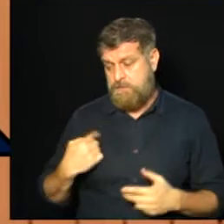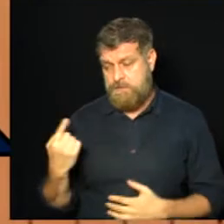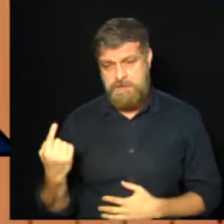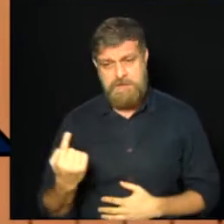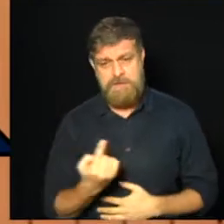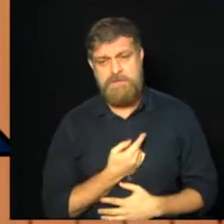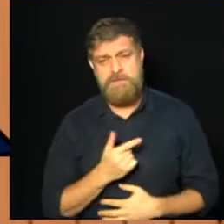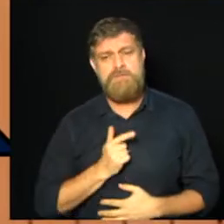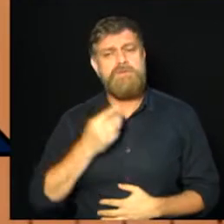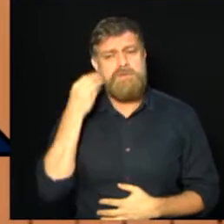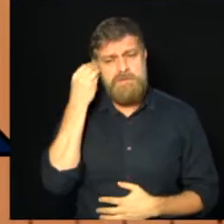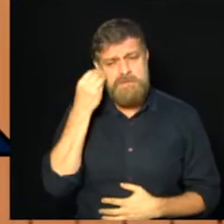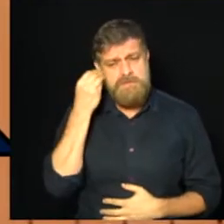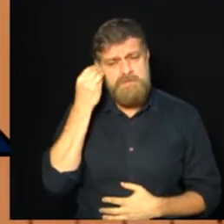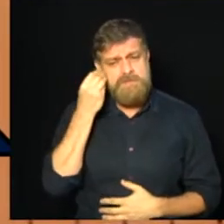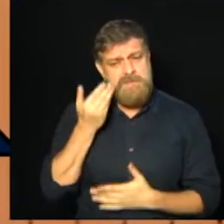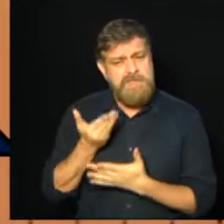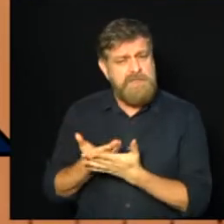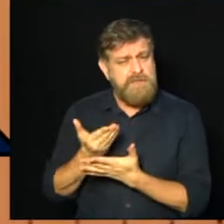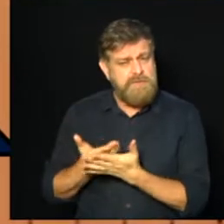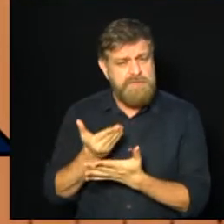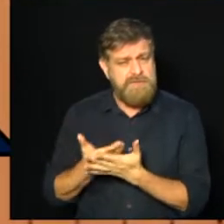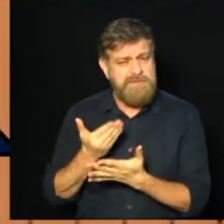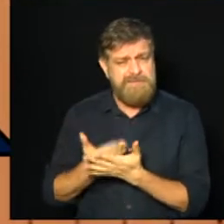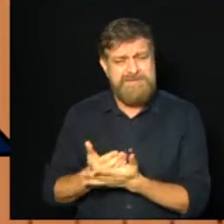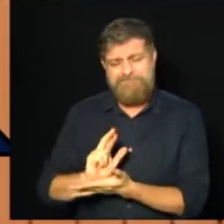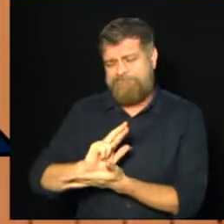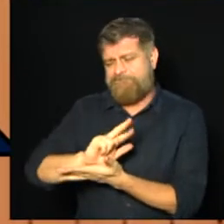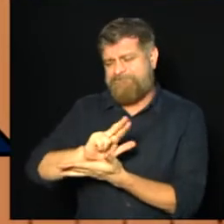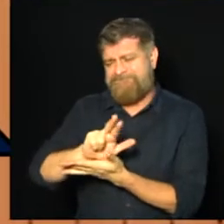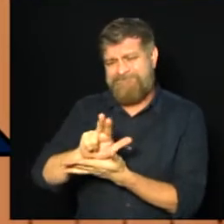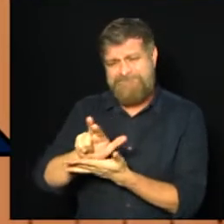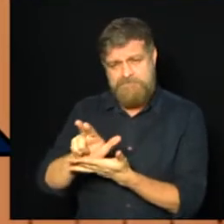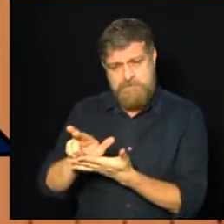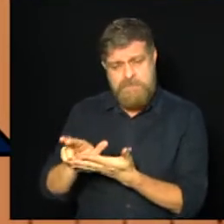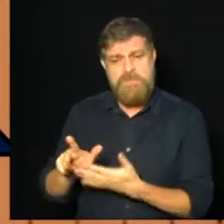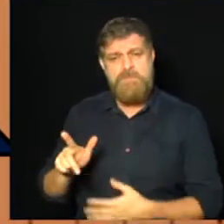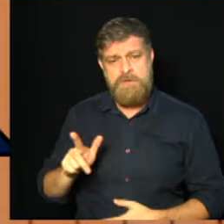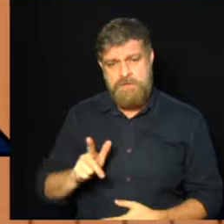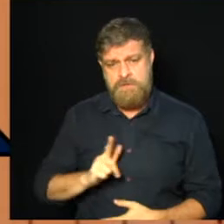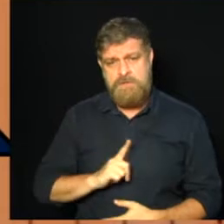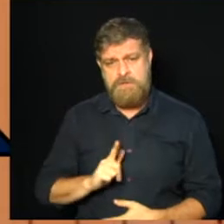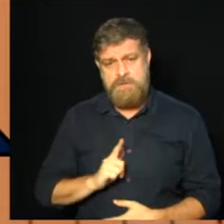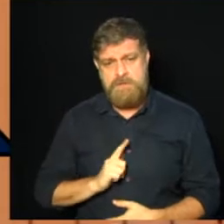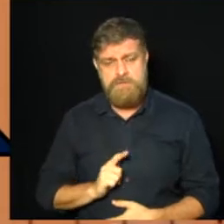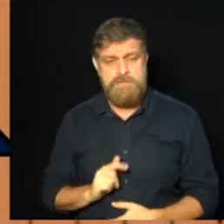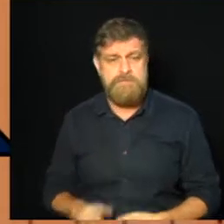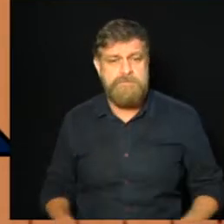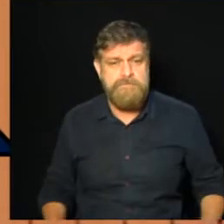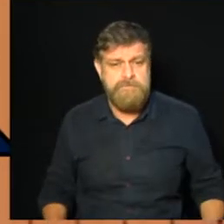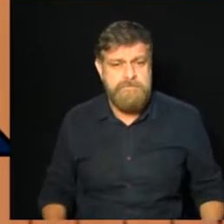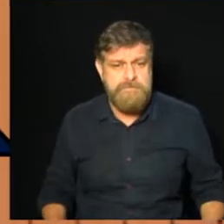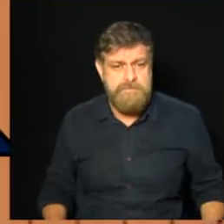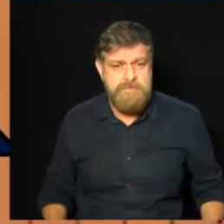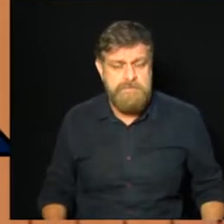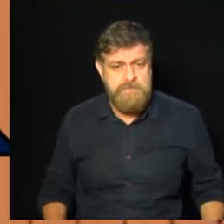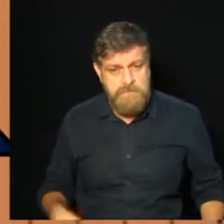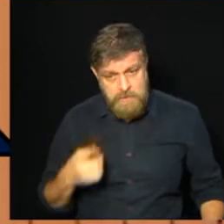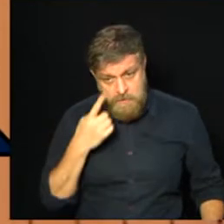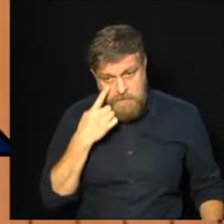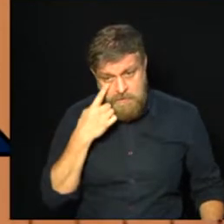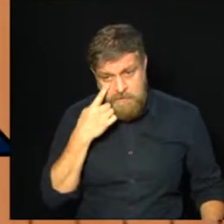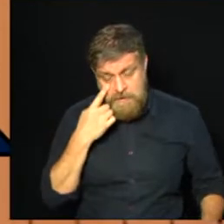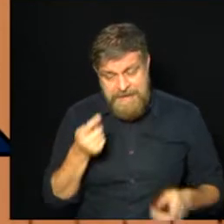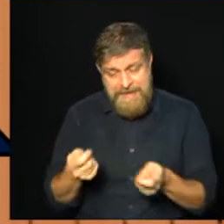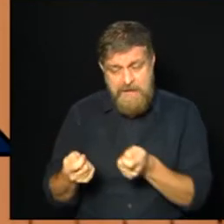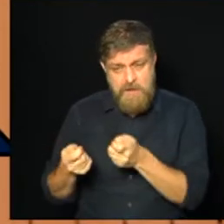temos experiências e estudos sobre isso em vários níveis, enfim. Mas, veja, a